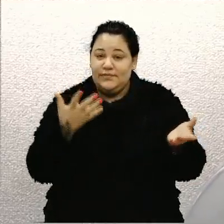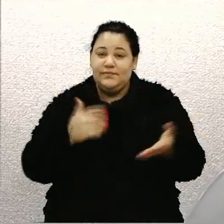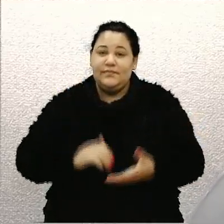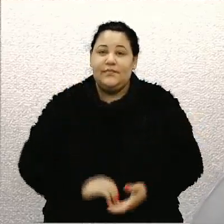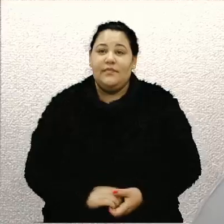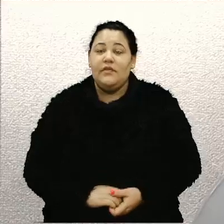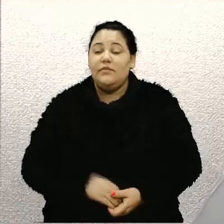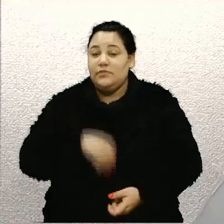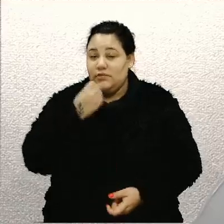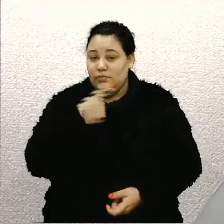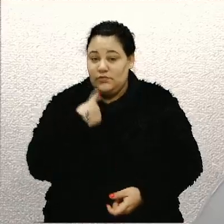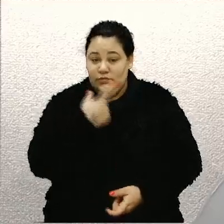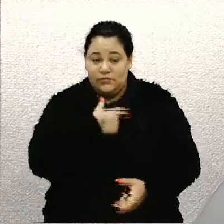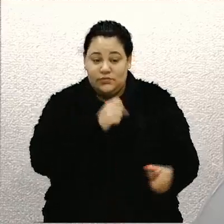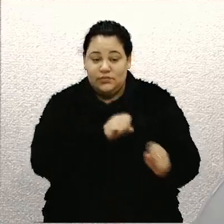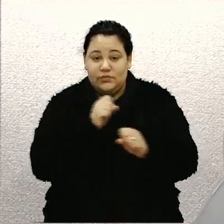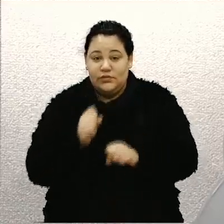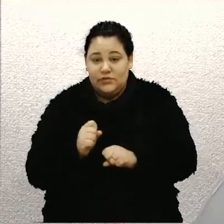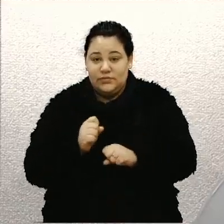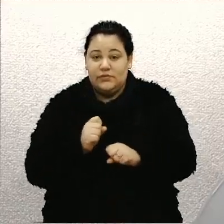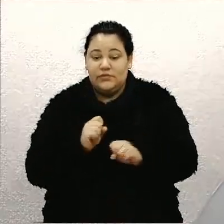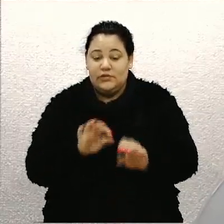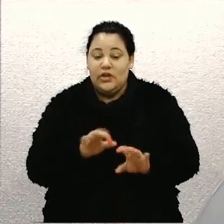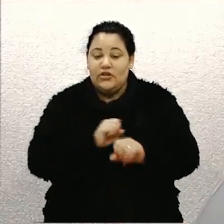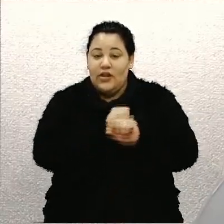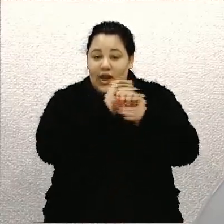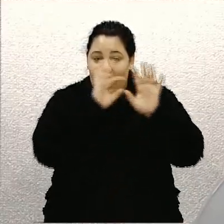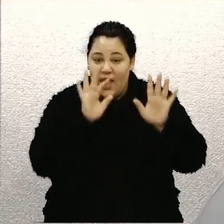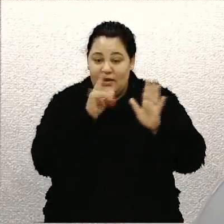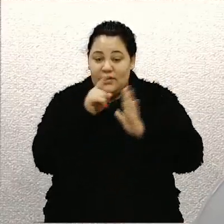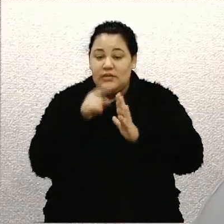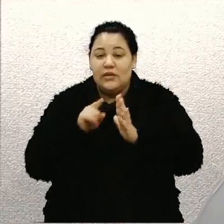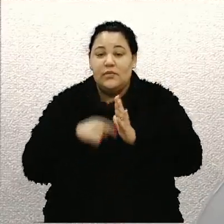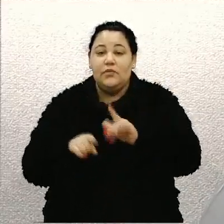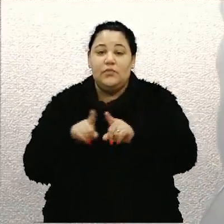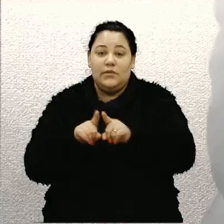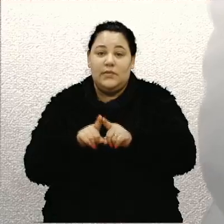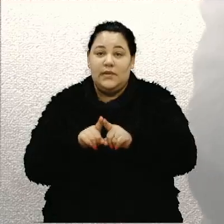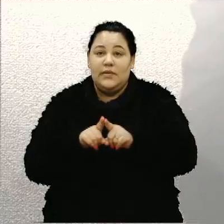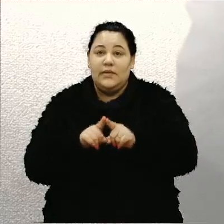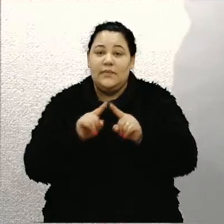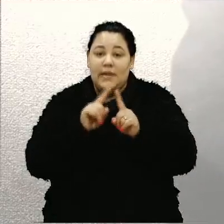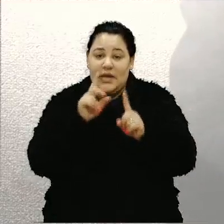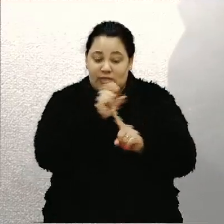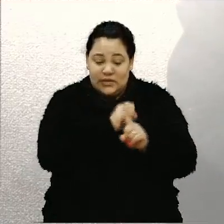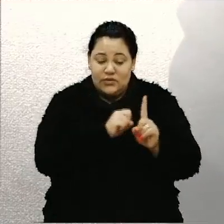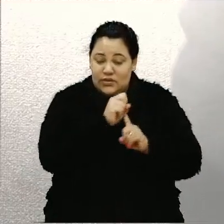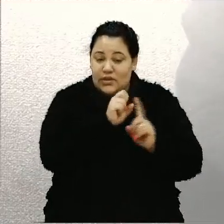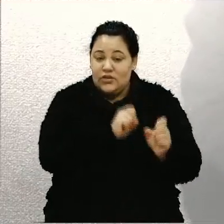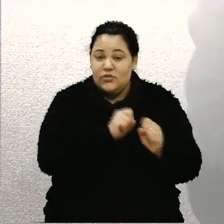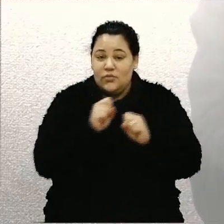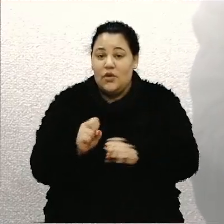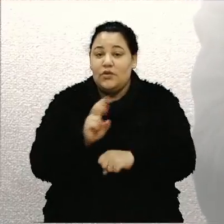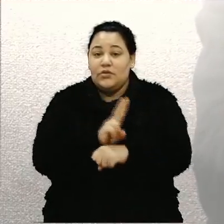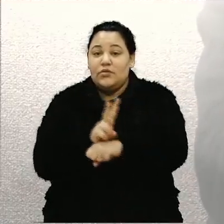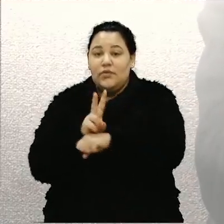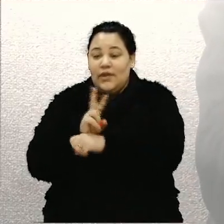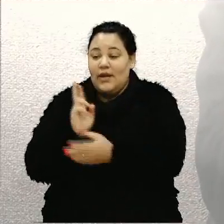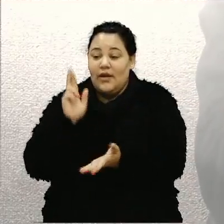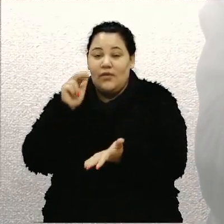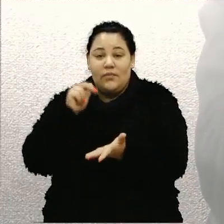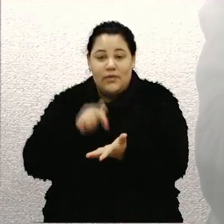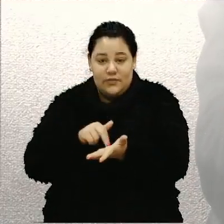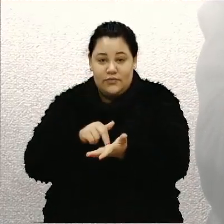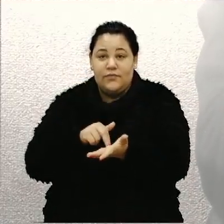que bom que a gente possa esclarecer estas perguntas, mas também que a sociedade possa cuidar realmente dos